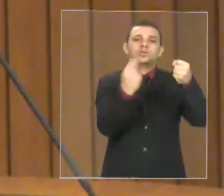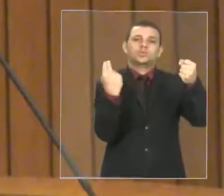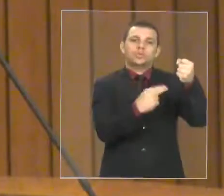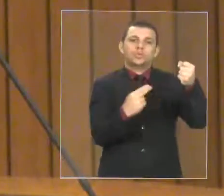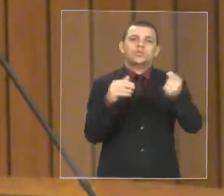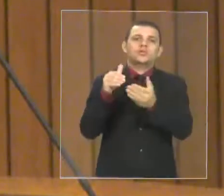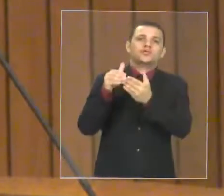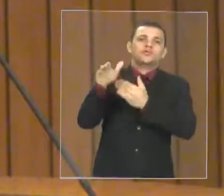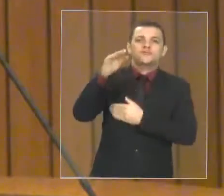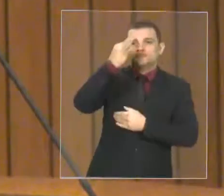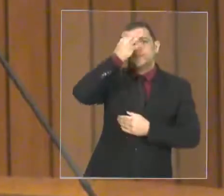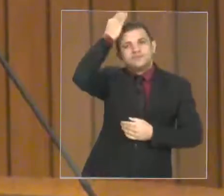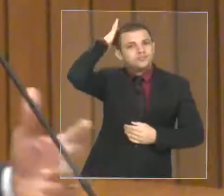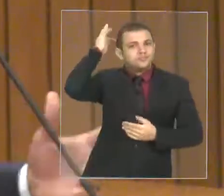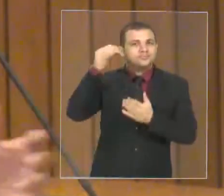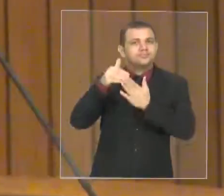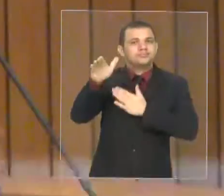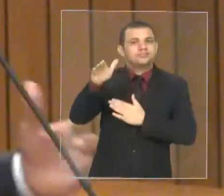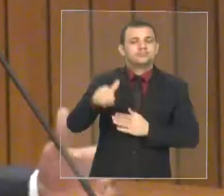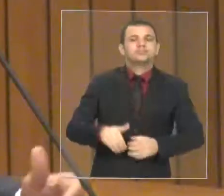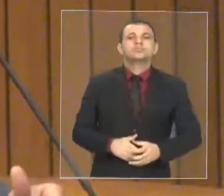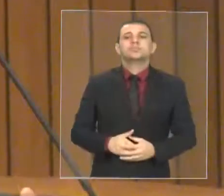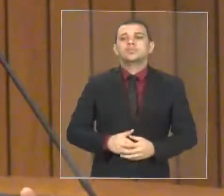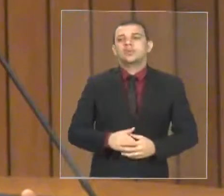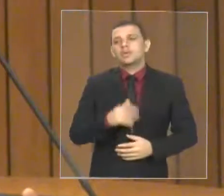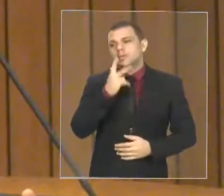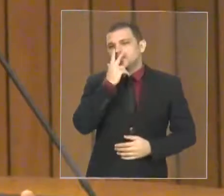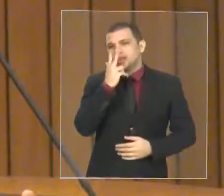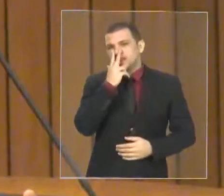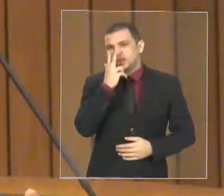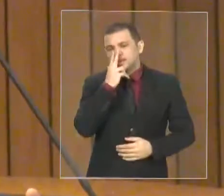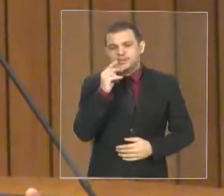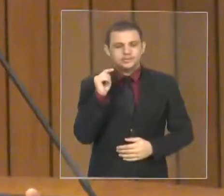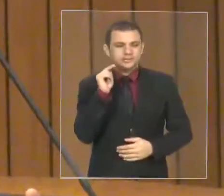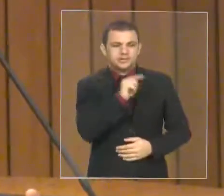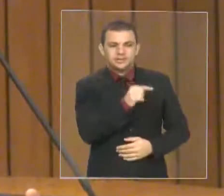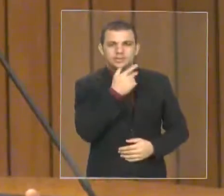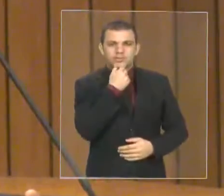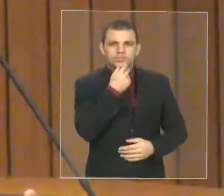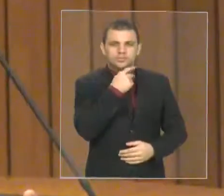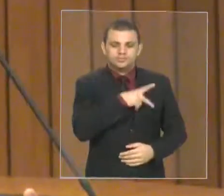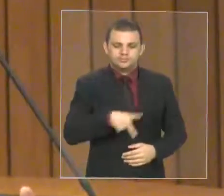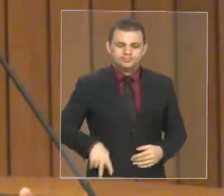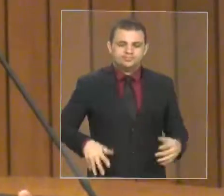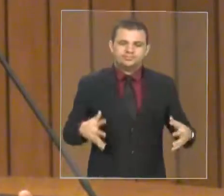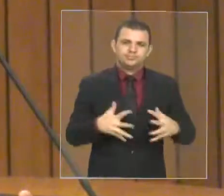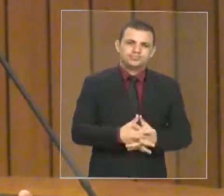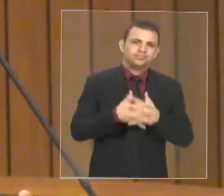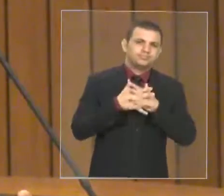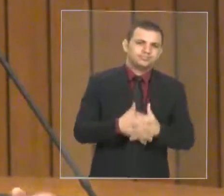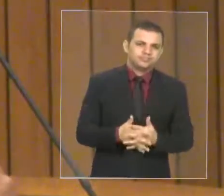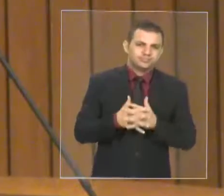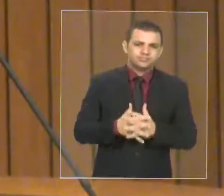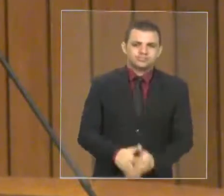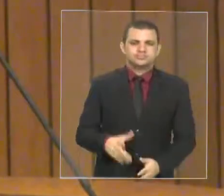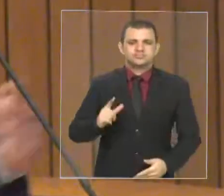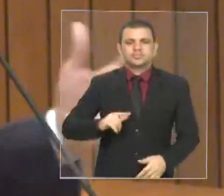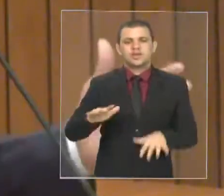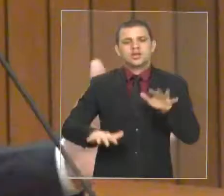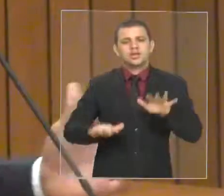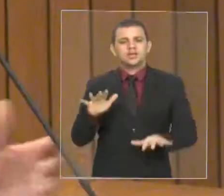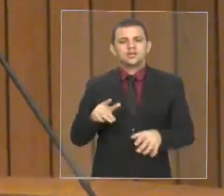E parece que ele se confundiu de tal forma, talvez